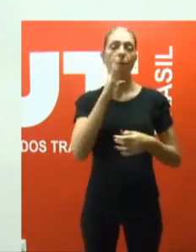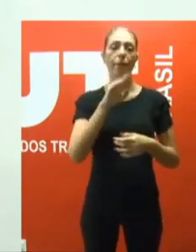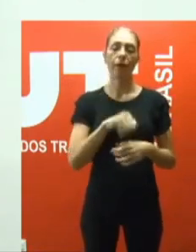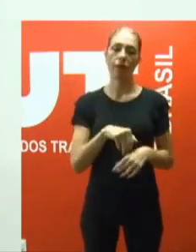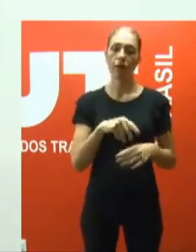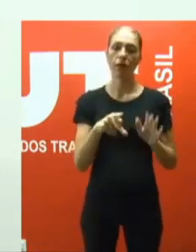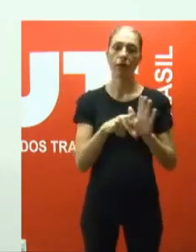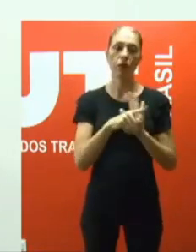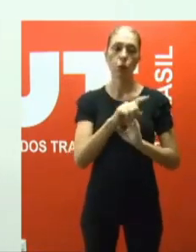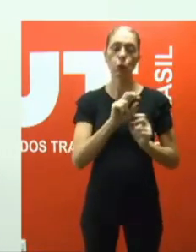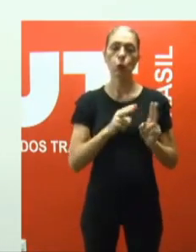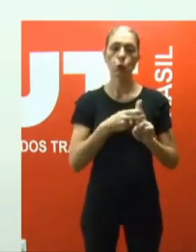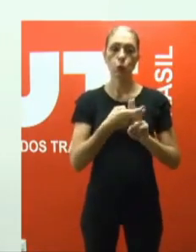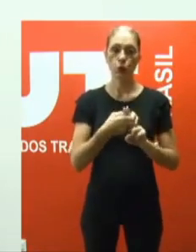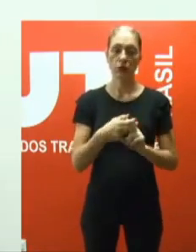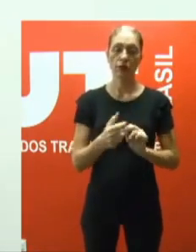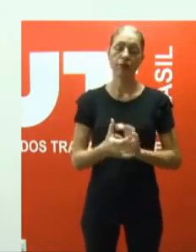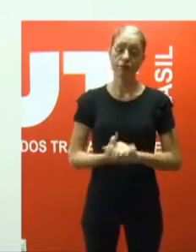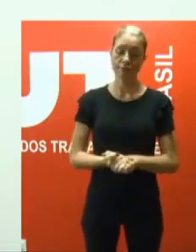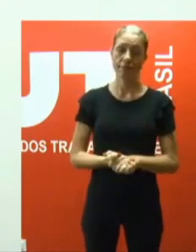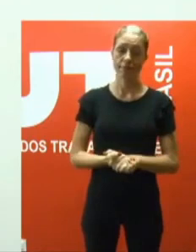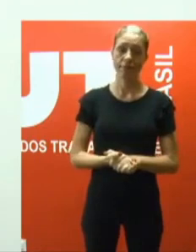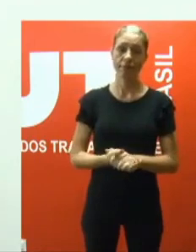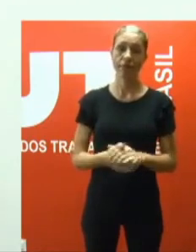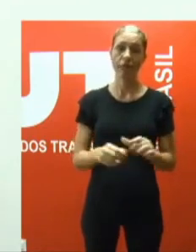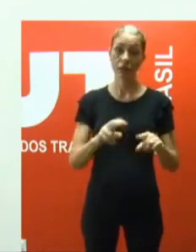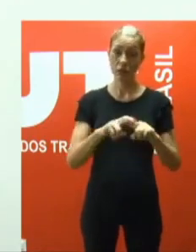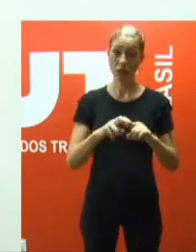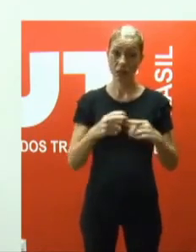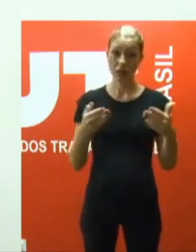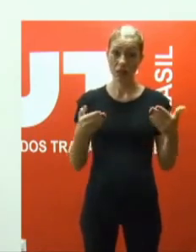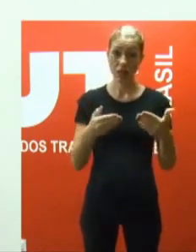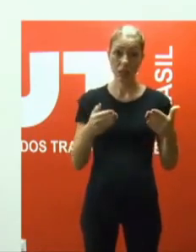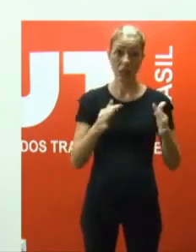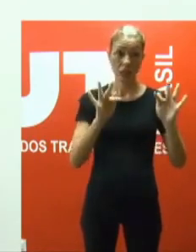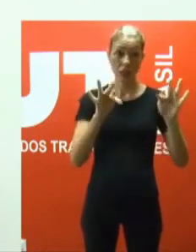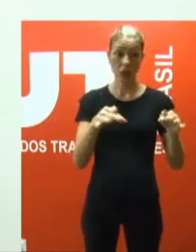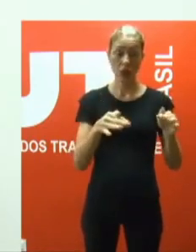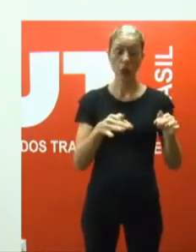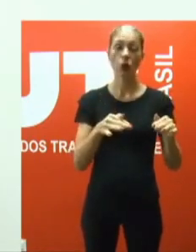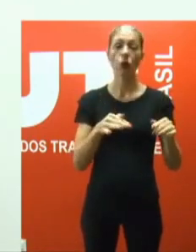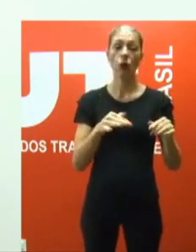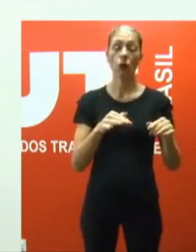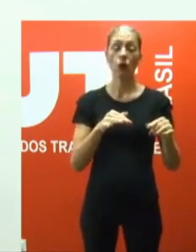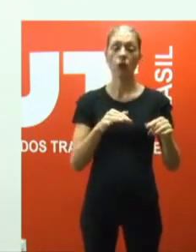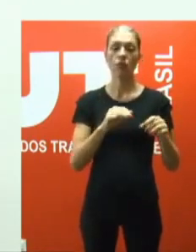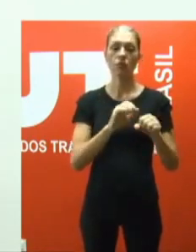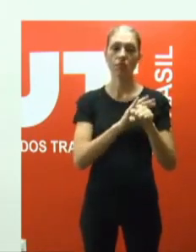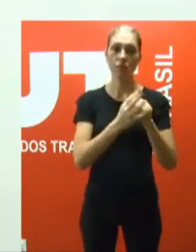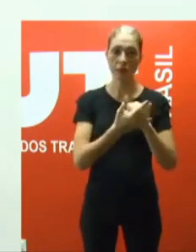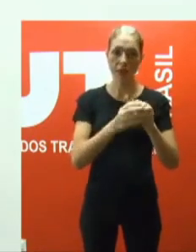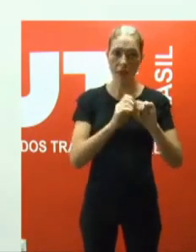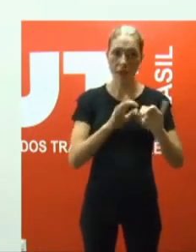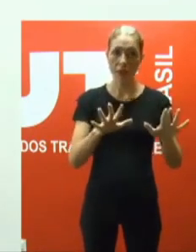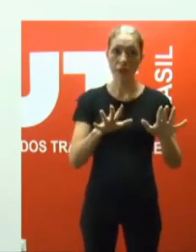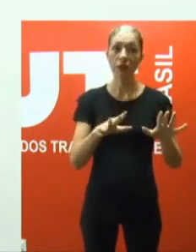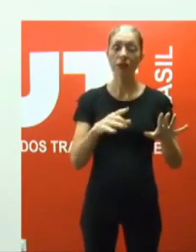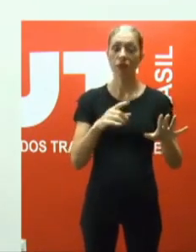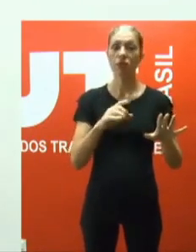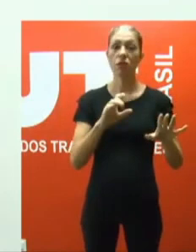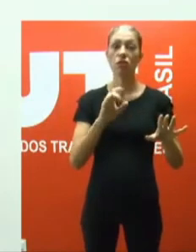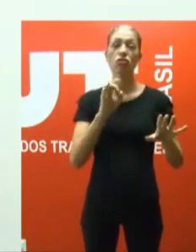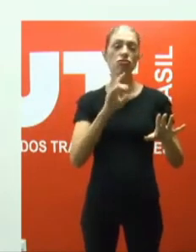Tá? Mas não se iludam. Quando terminar a pandemia, vão voltar a falar mal do SUS. Porque